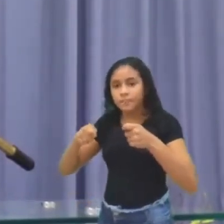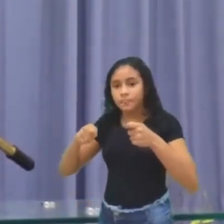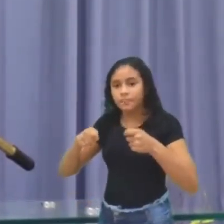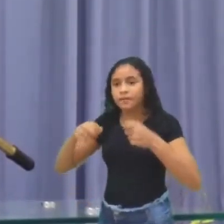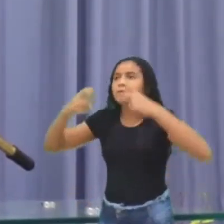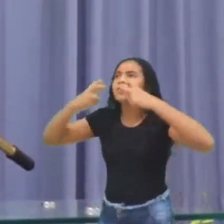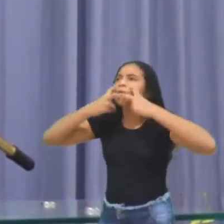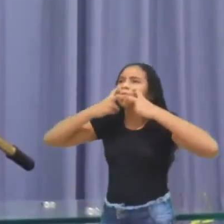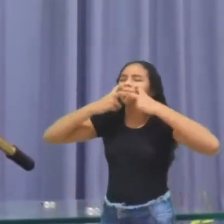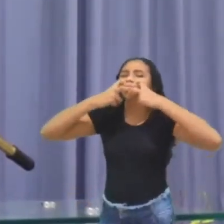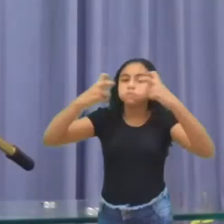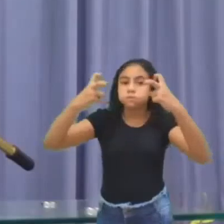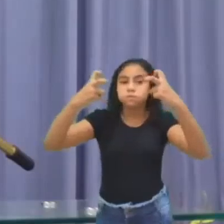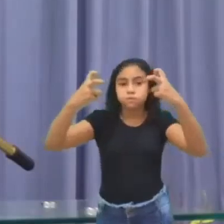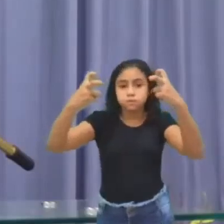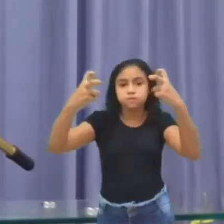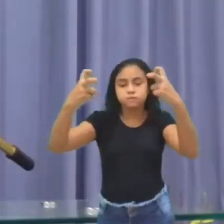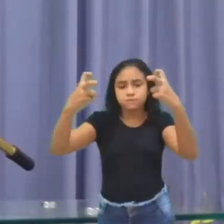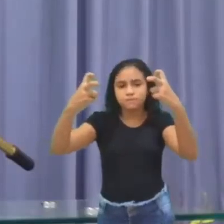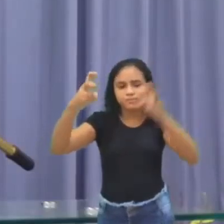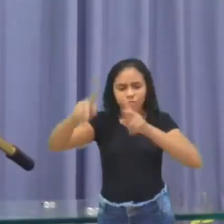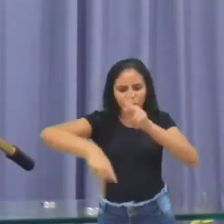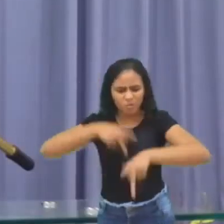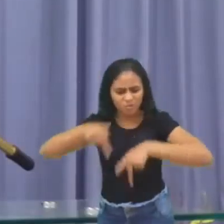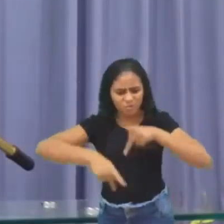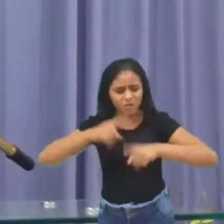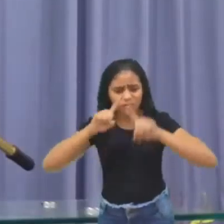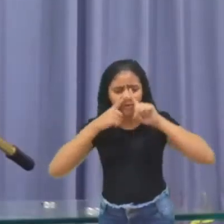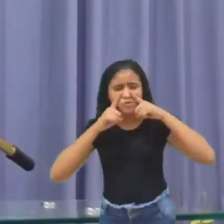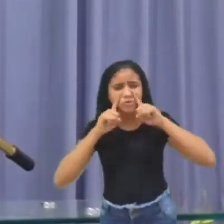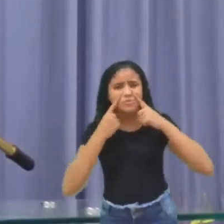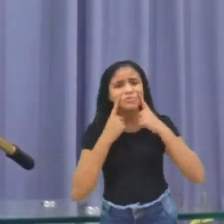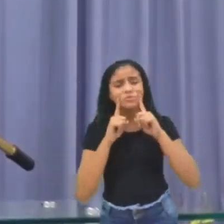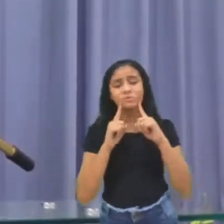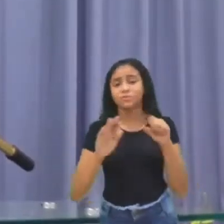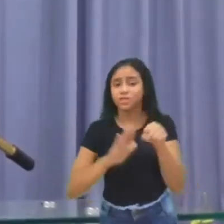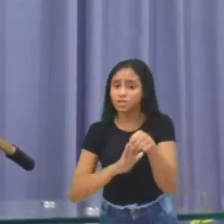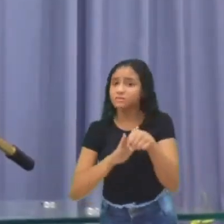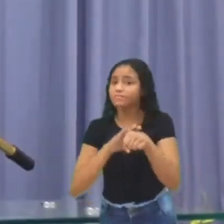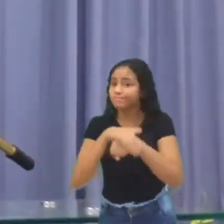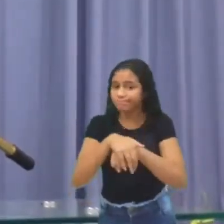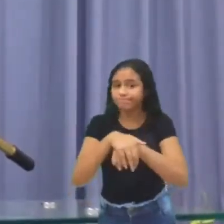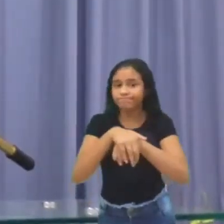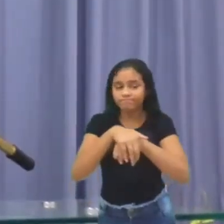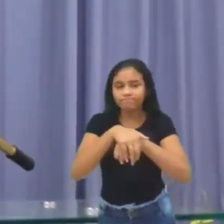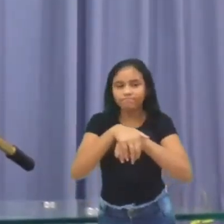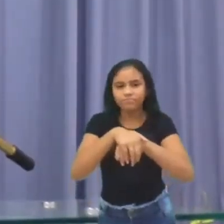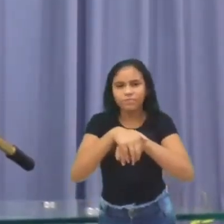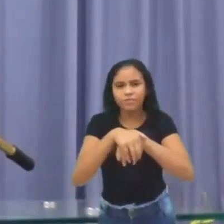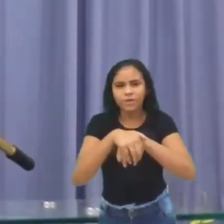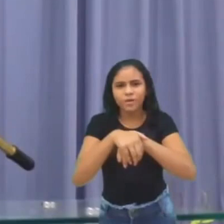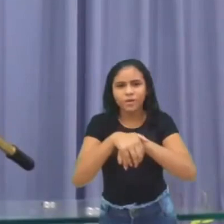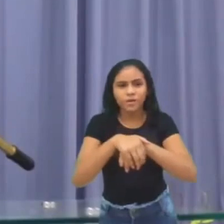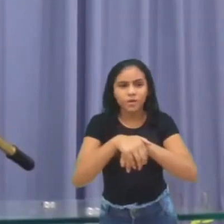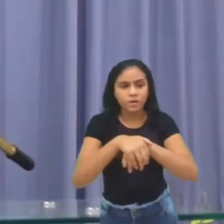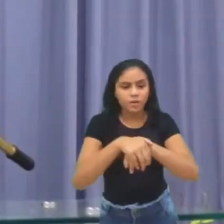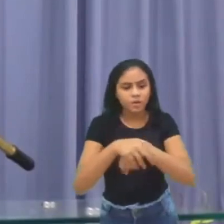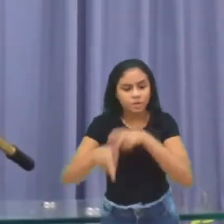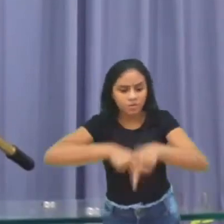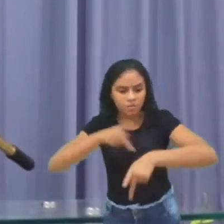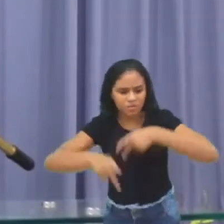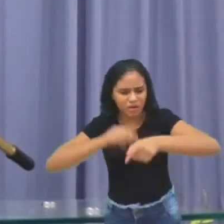voz e gritou, e o povo chorou naquela noite. Olha, o povo passou a noite